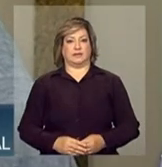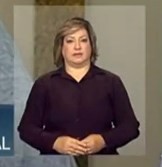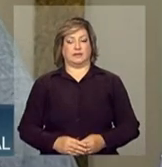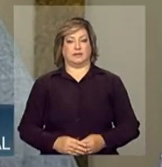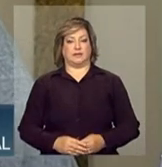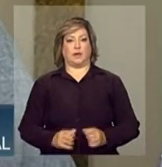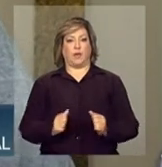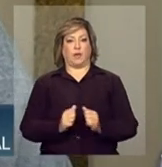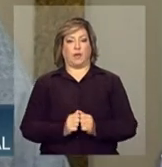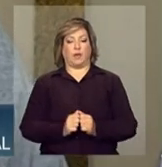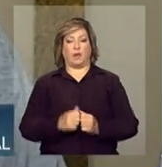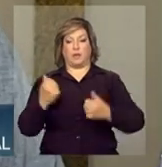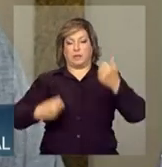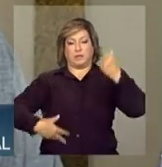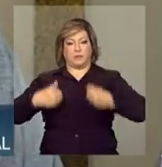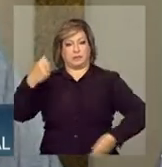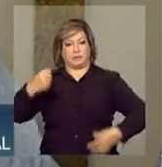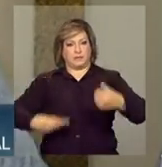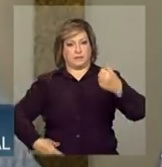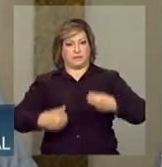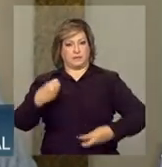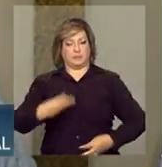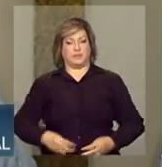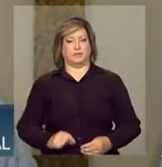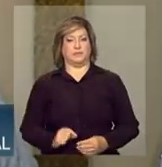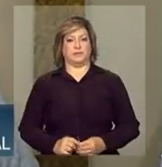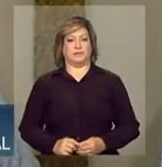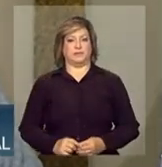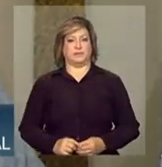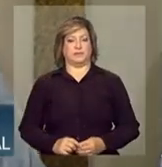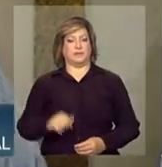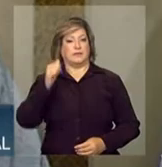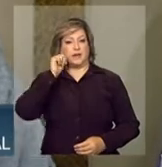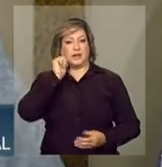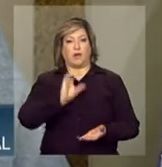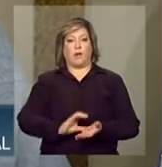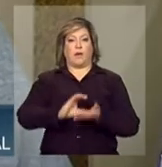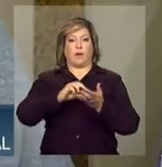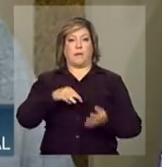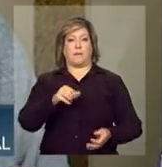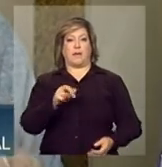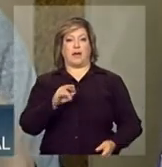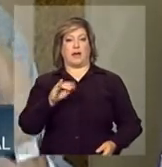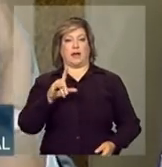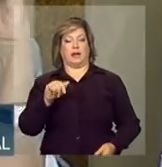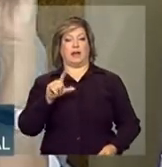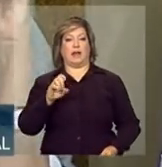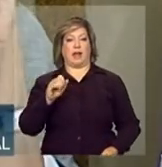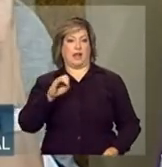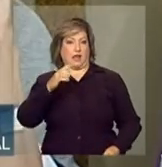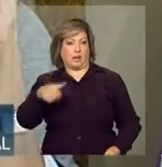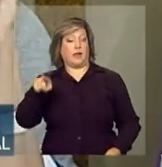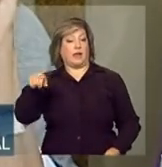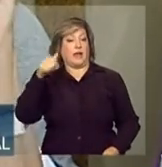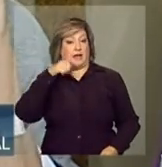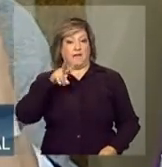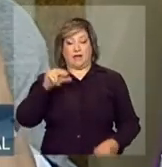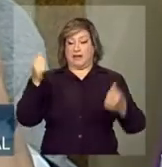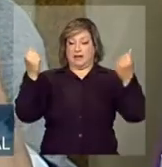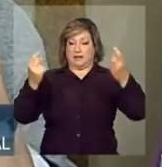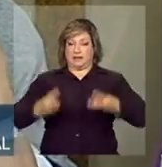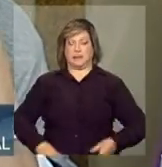com a apresentação da conselheira Marília Leão. Ela vai nos apresentar com